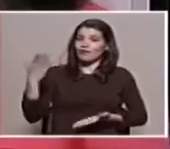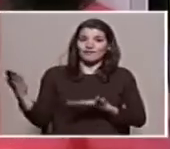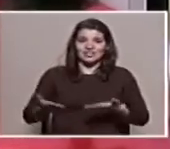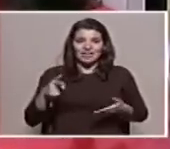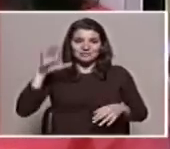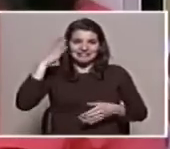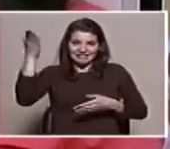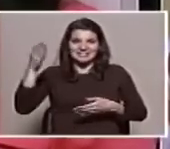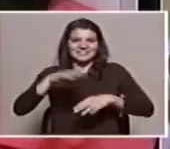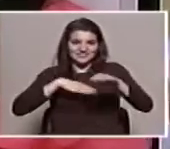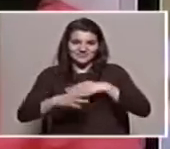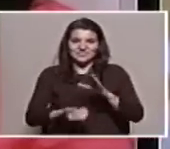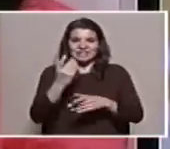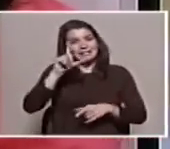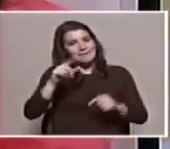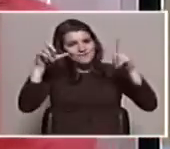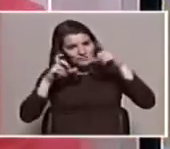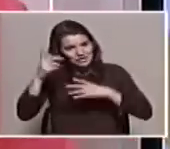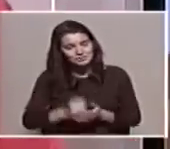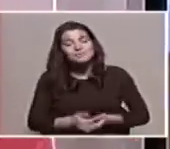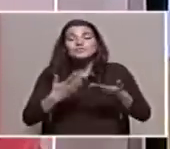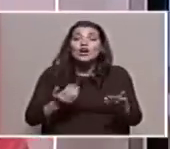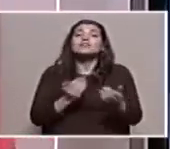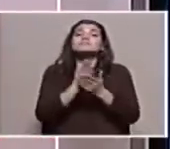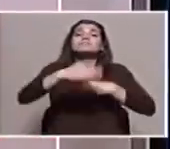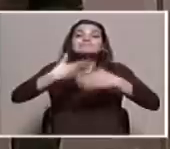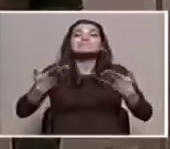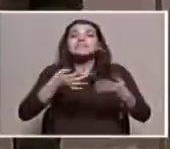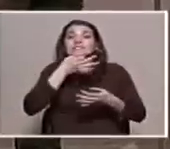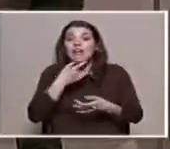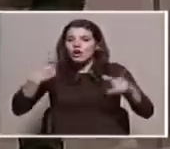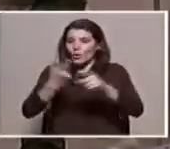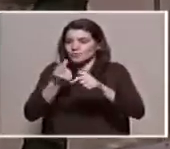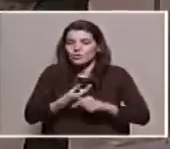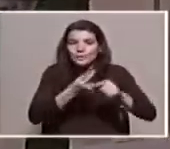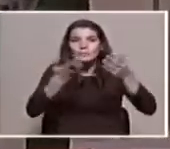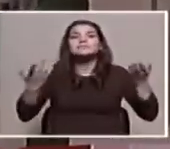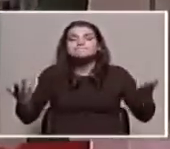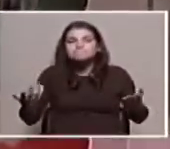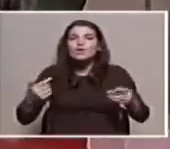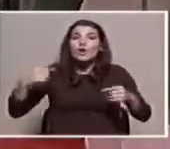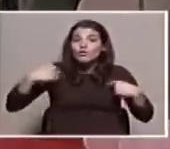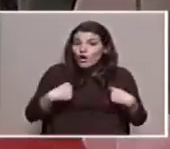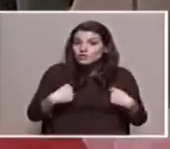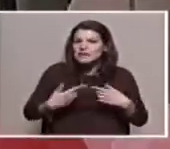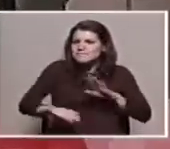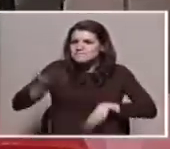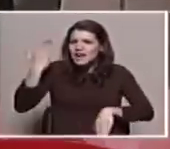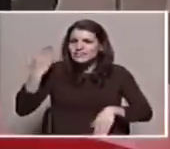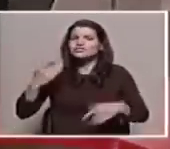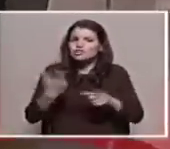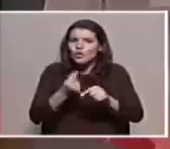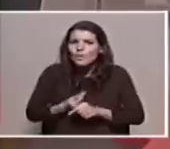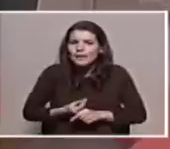tarde é produtor e fotógrafo nós seguimos em frente para falar sobre consumos Afinal seremos cada vez mais consumidores